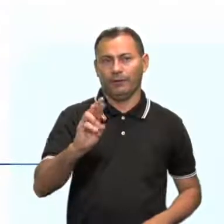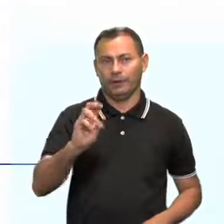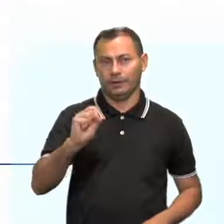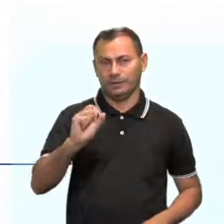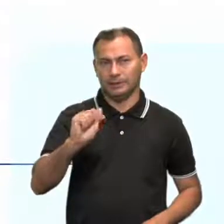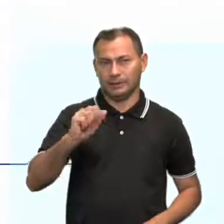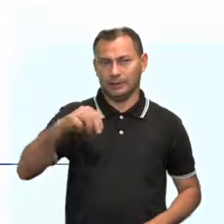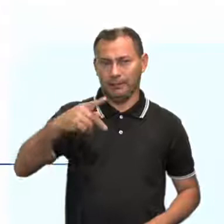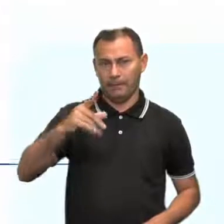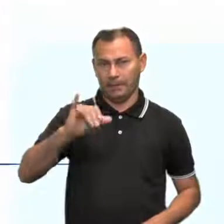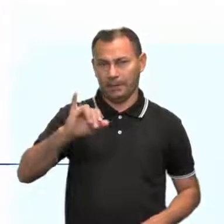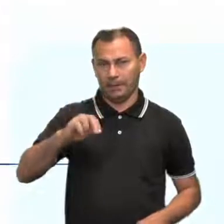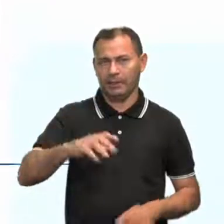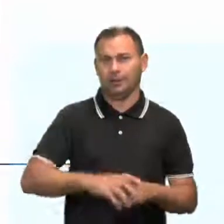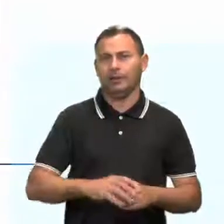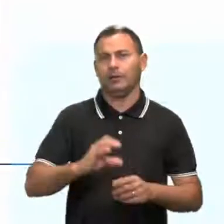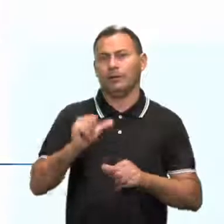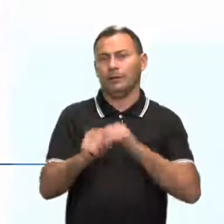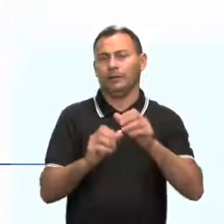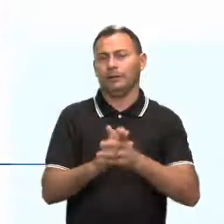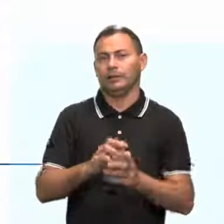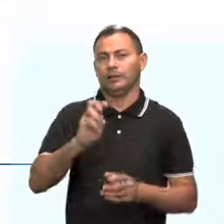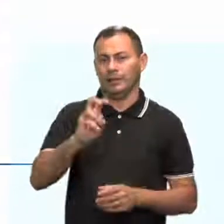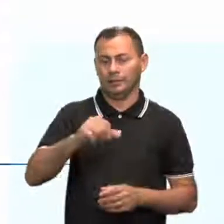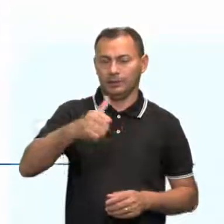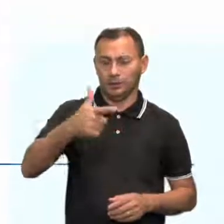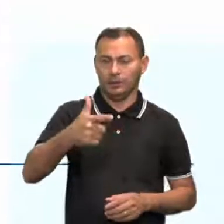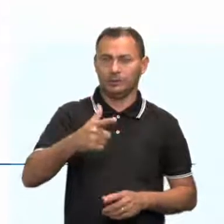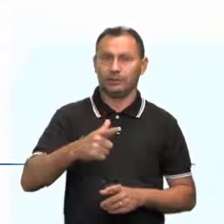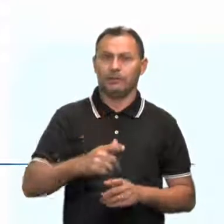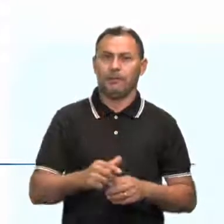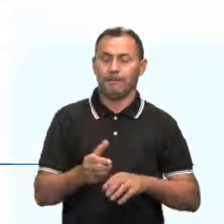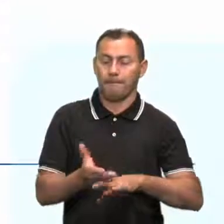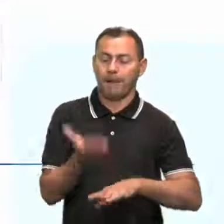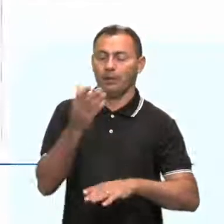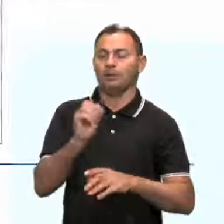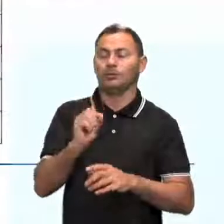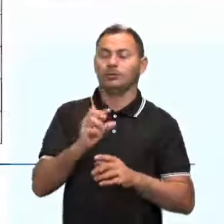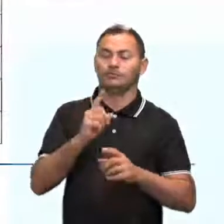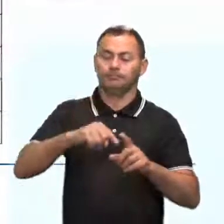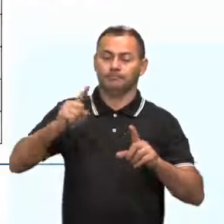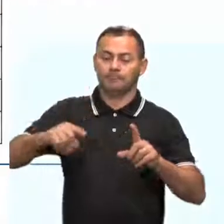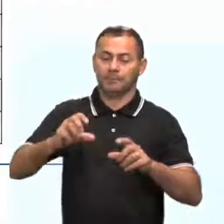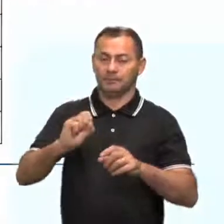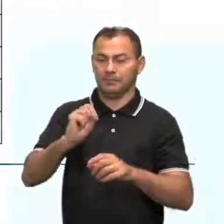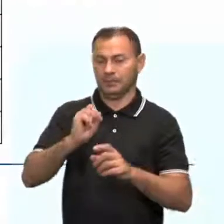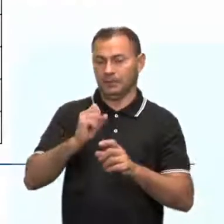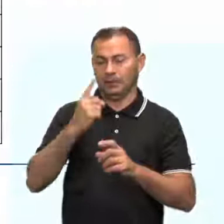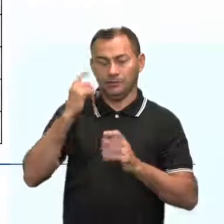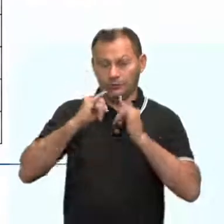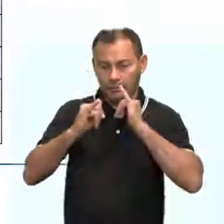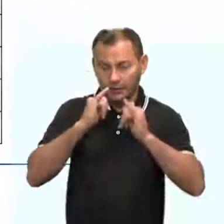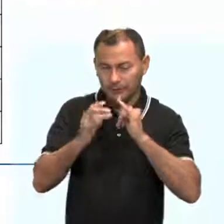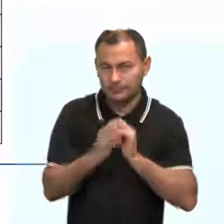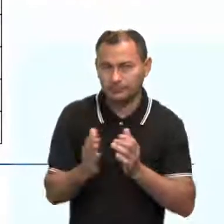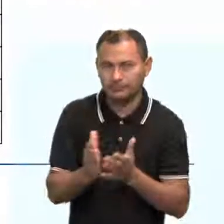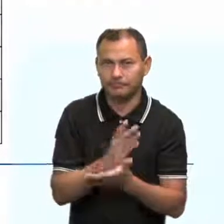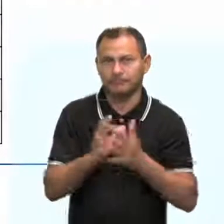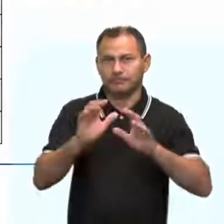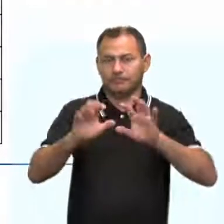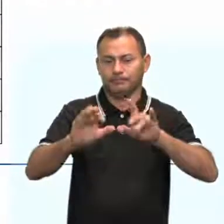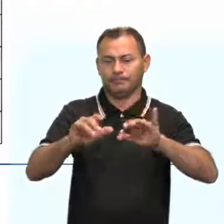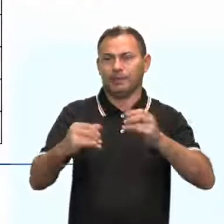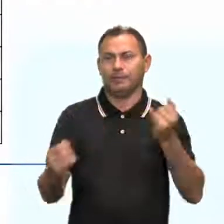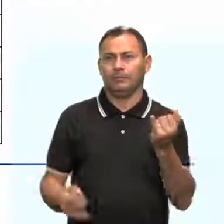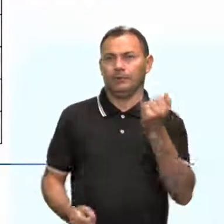de amostragem 512 vezes maior do que a frequência do sinal. Algumas técnicas de digitalização